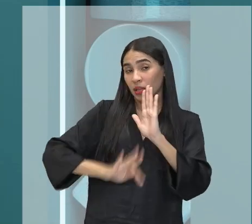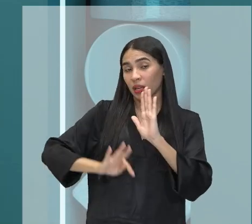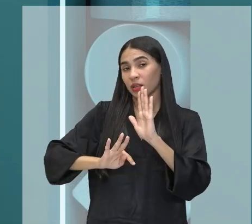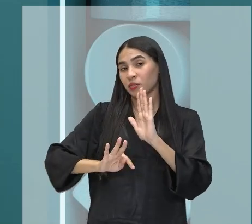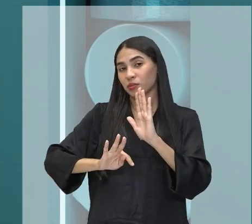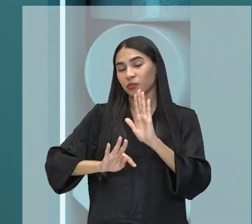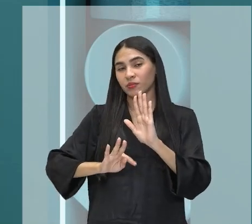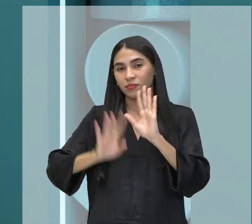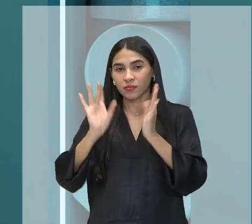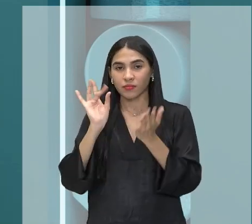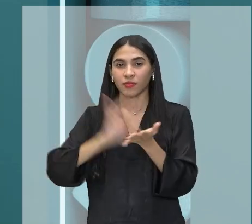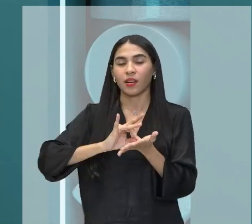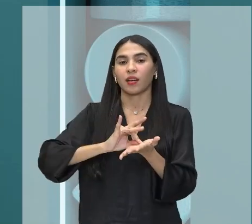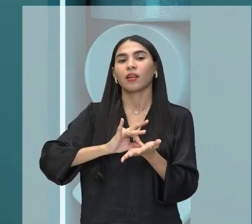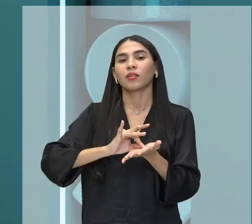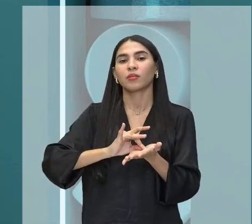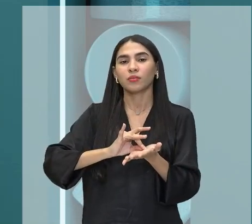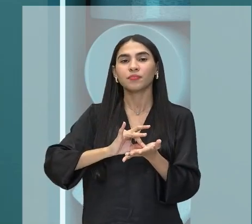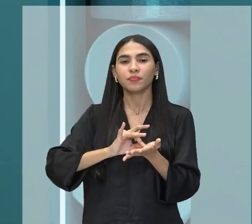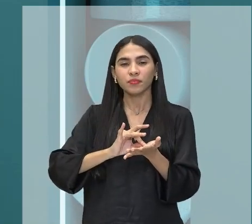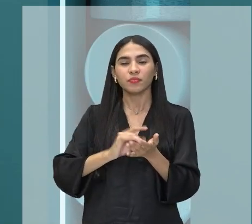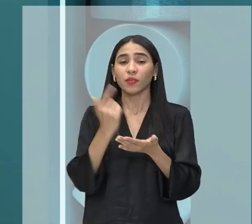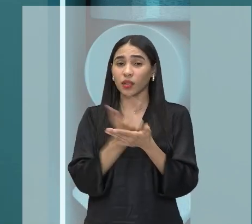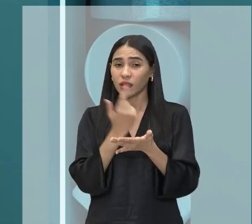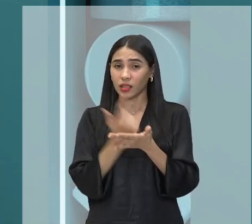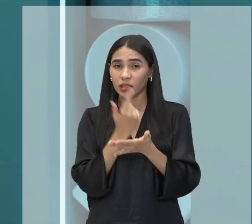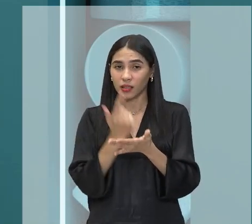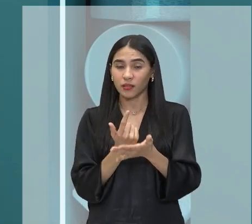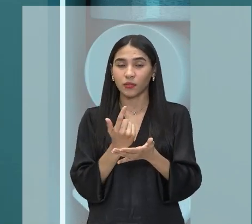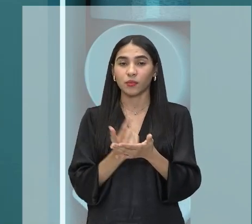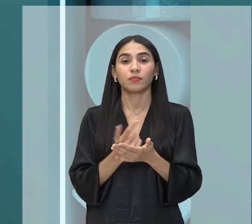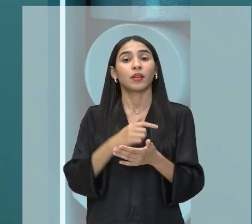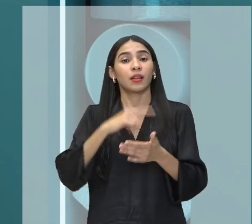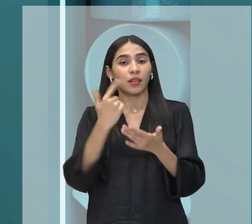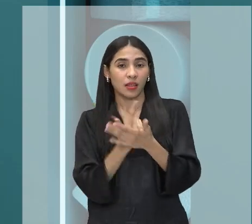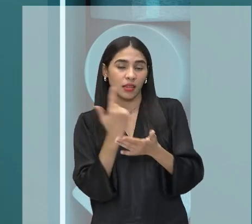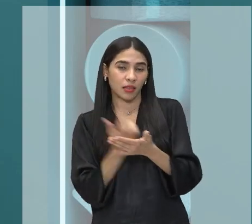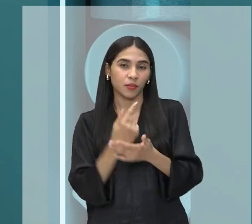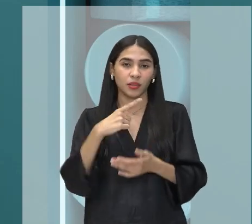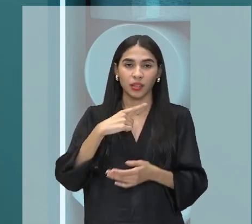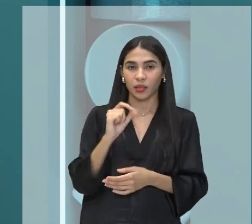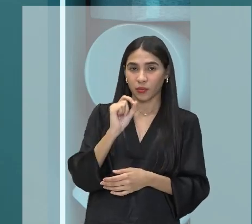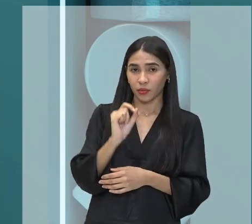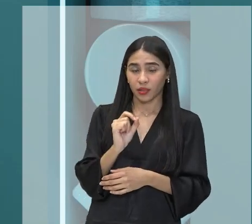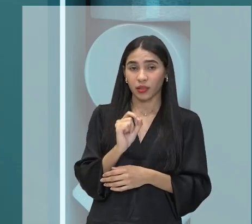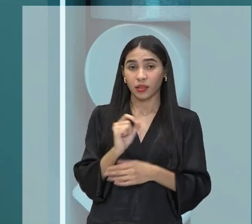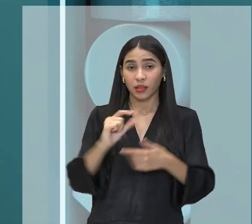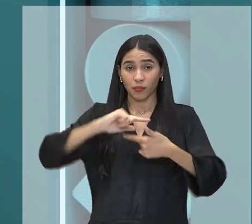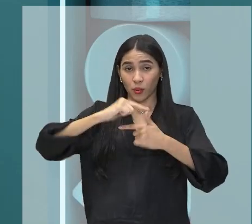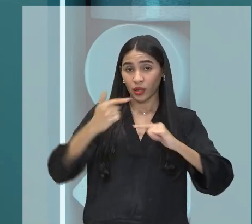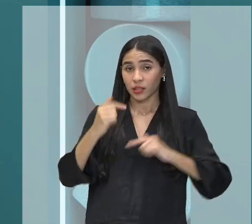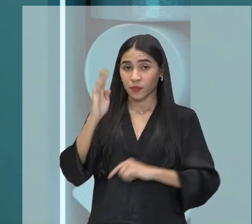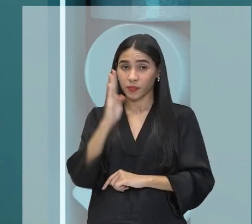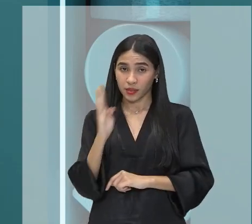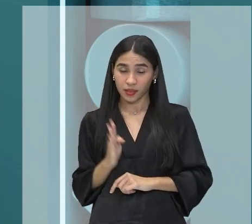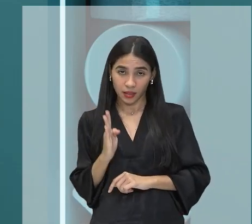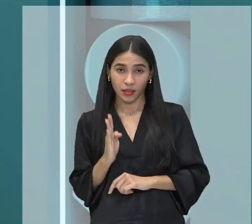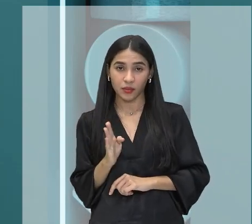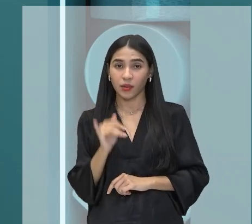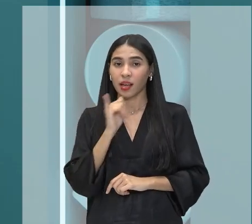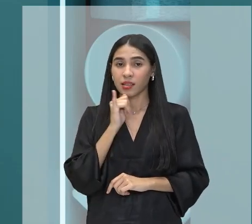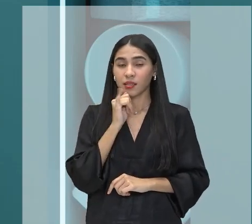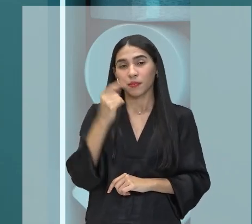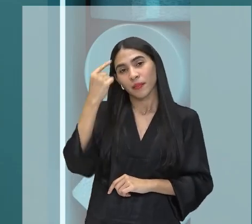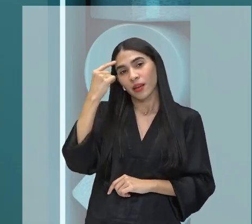texto exatamente esta obra, uma obra que nós temos aí do modernismo brasileiro, com